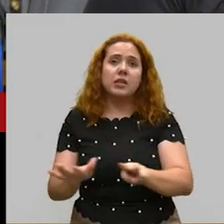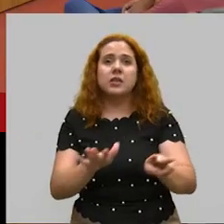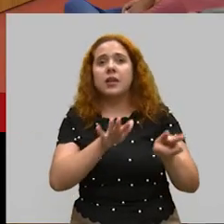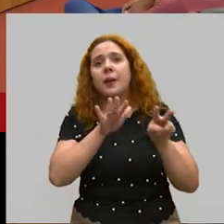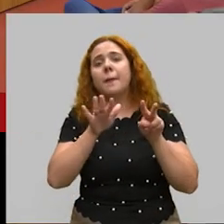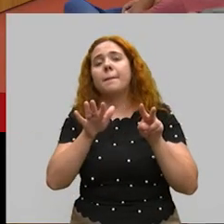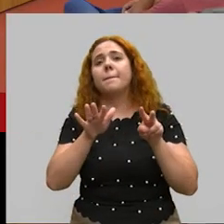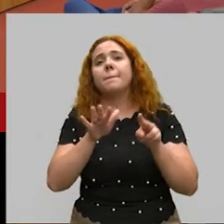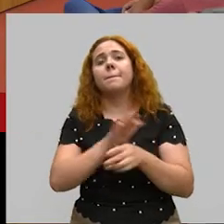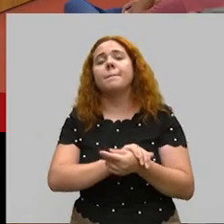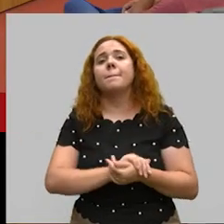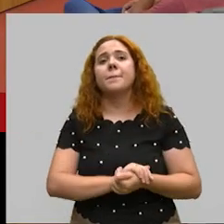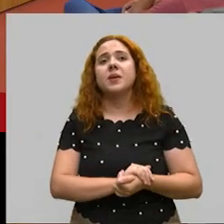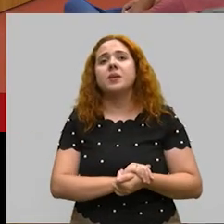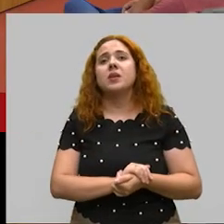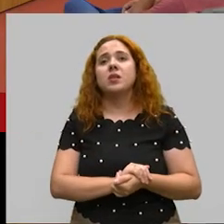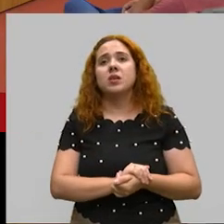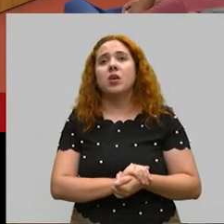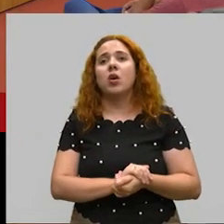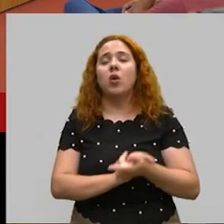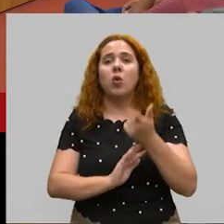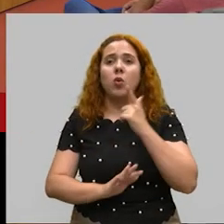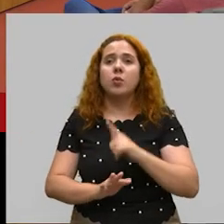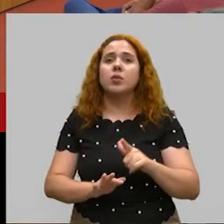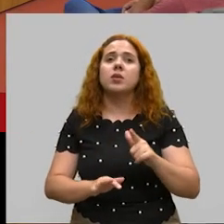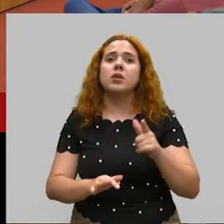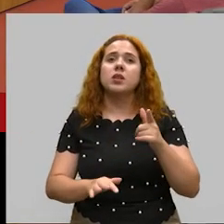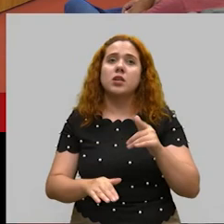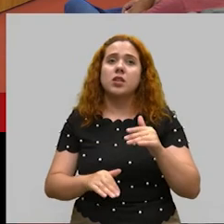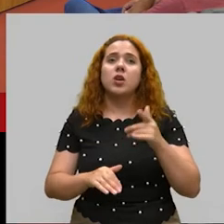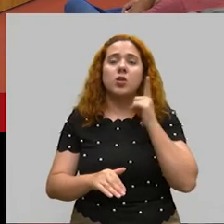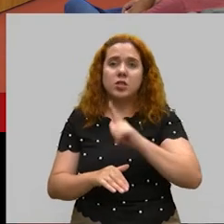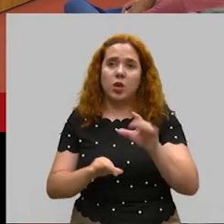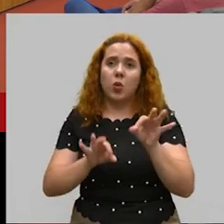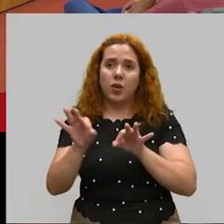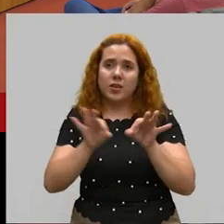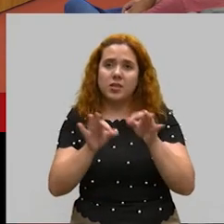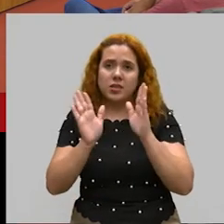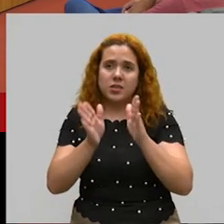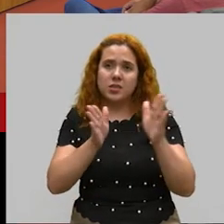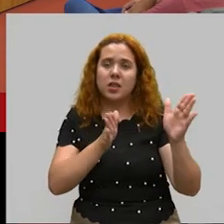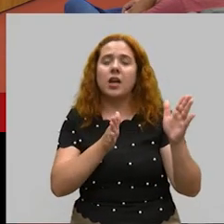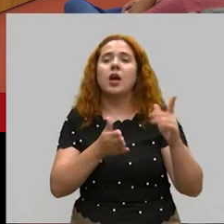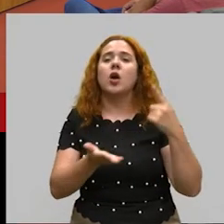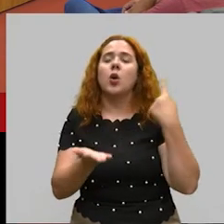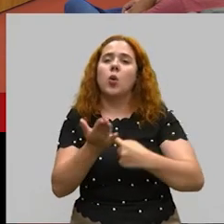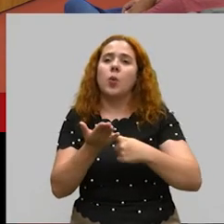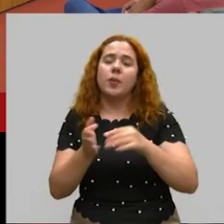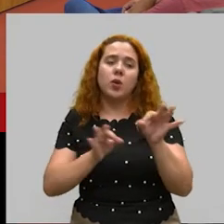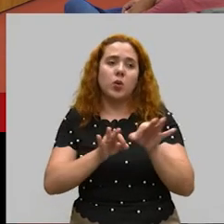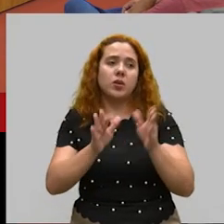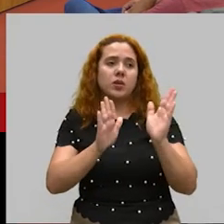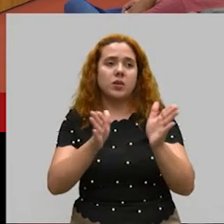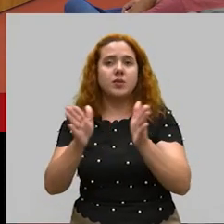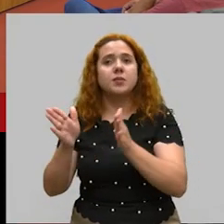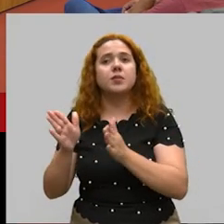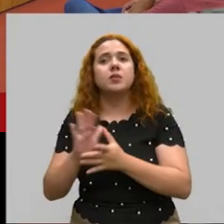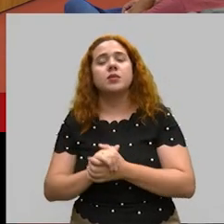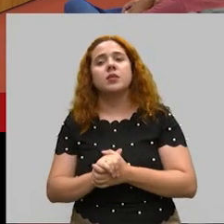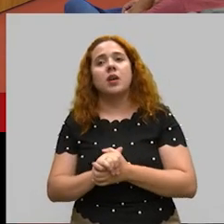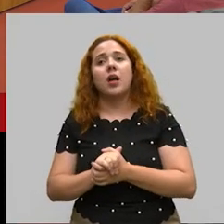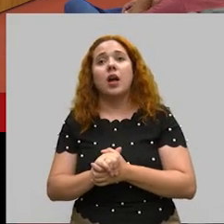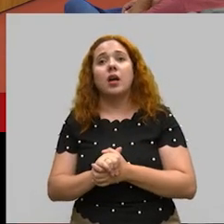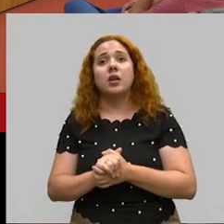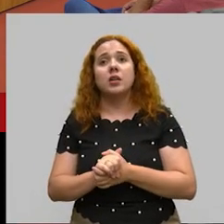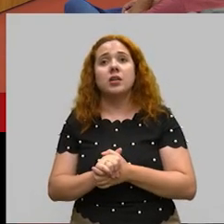técnica não complicar demais a gente já sobe aquela proposta e eh Acordamos em relação aos emenda